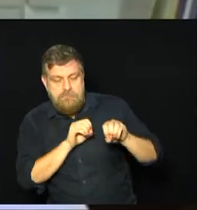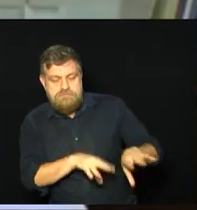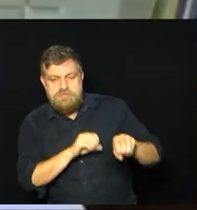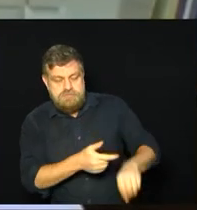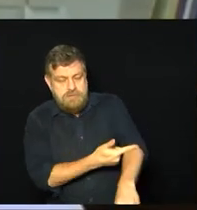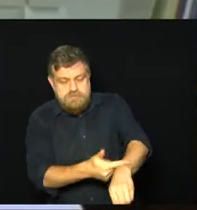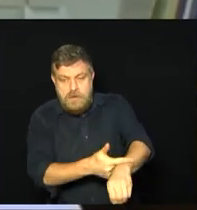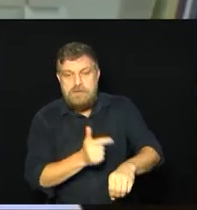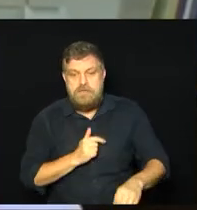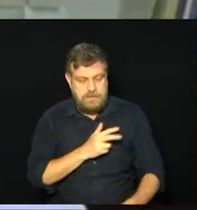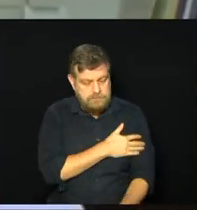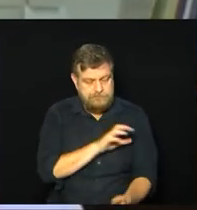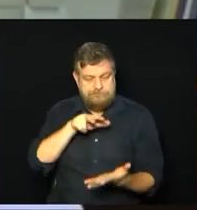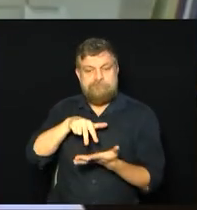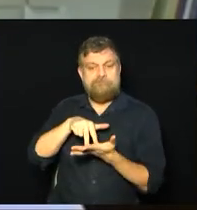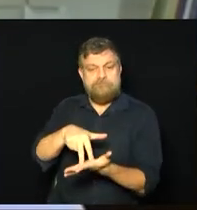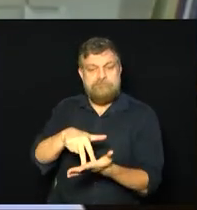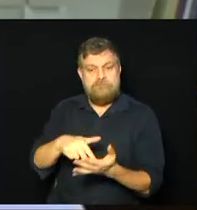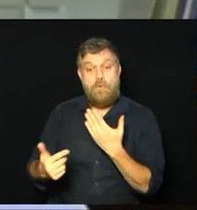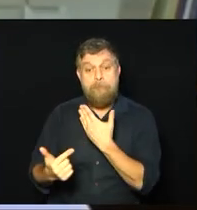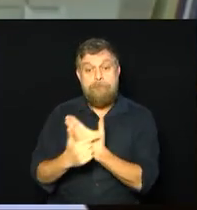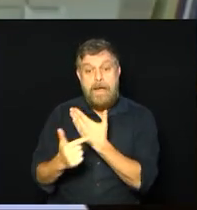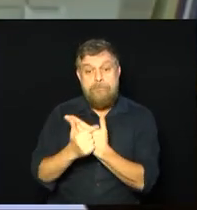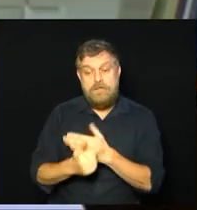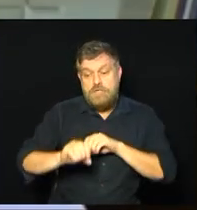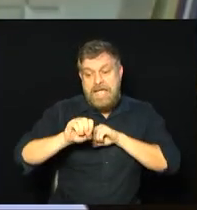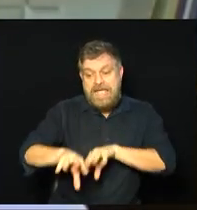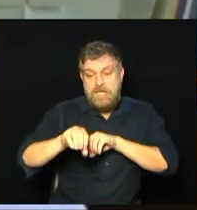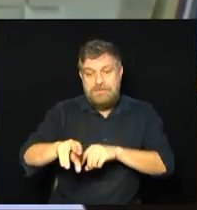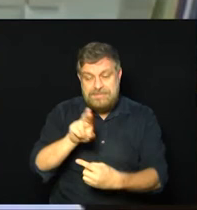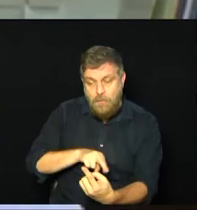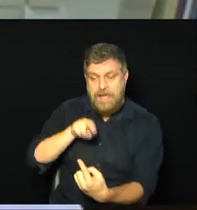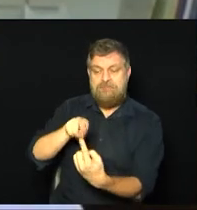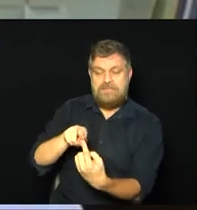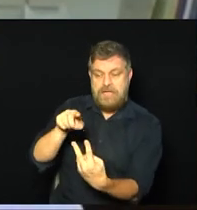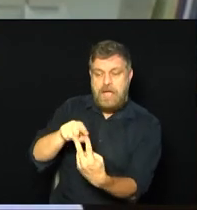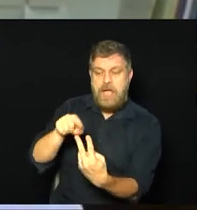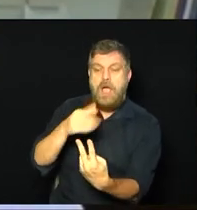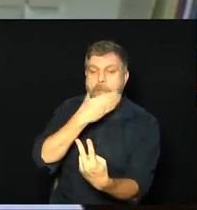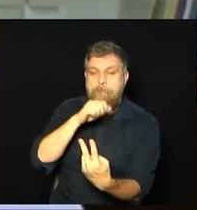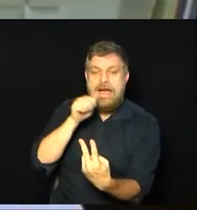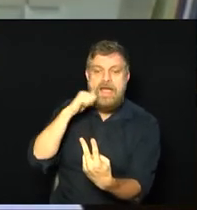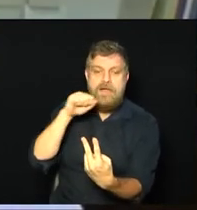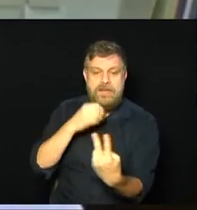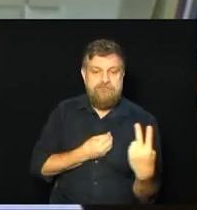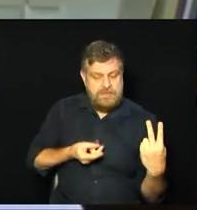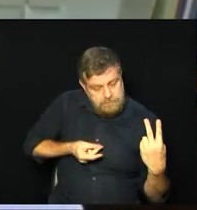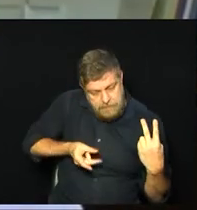se empoderar dessa função educadora que eles têm, que é referência e vai ser referência para os filhos para o resto da